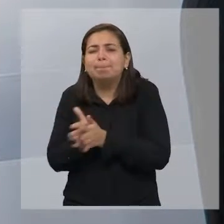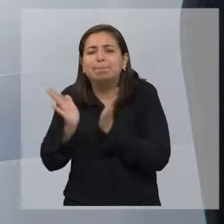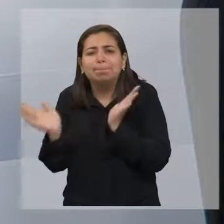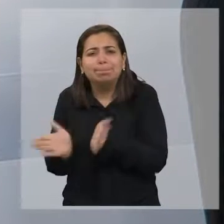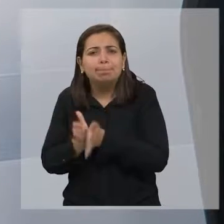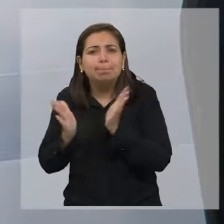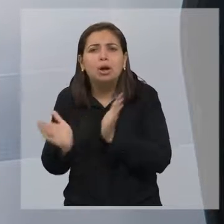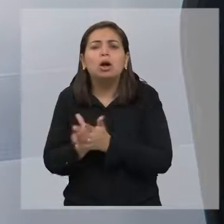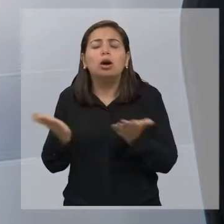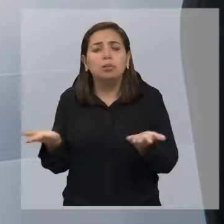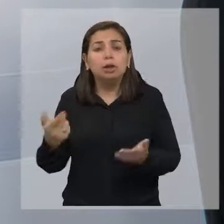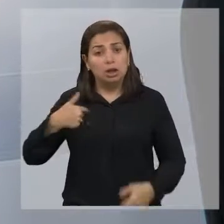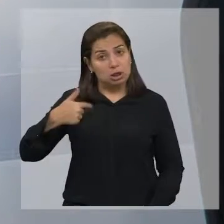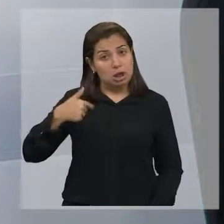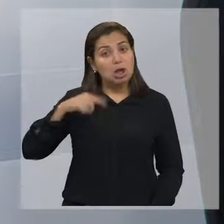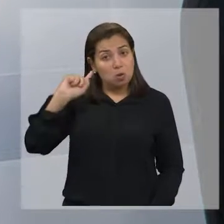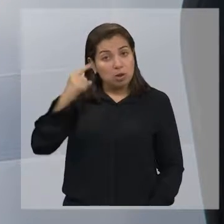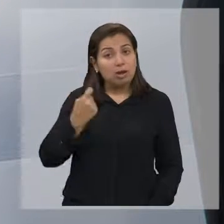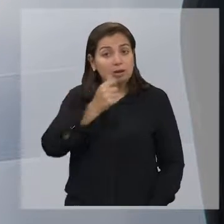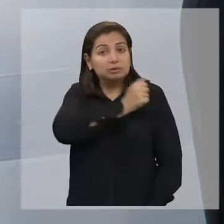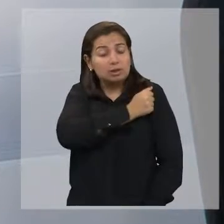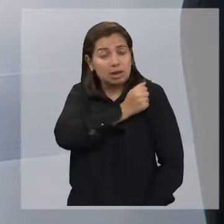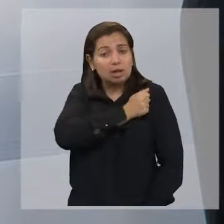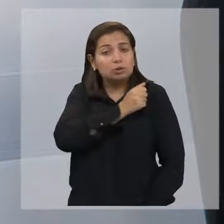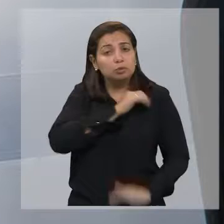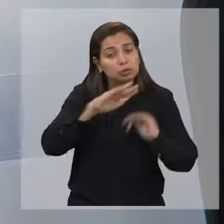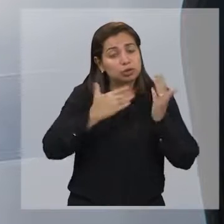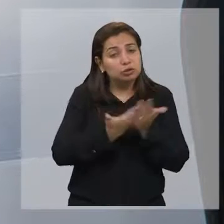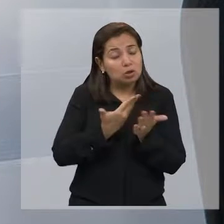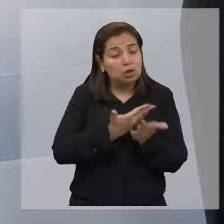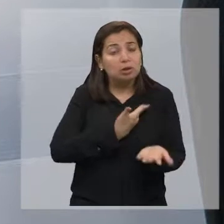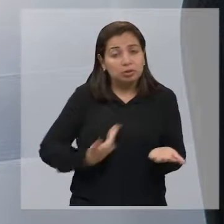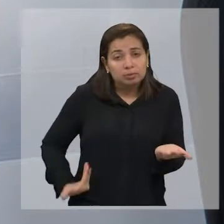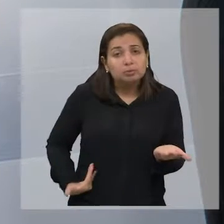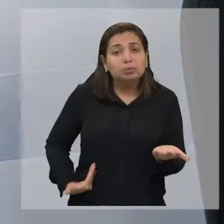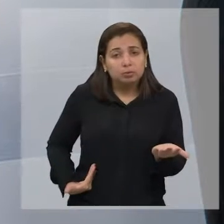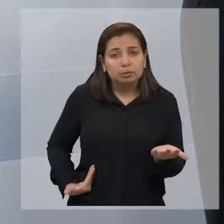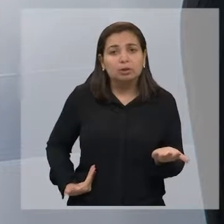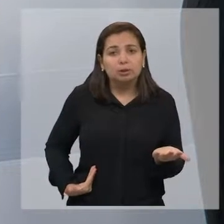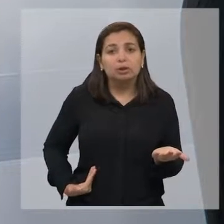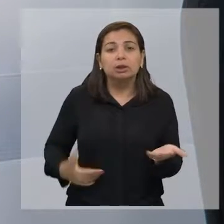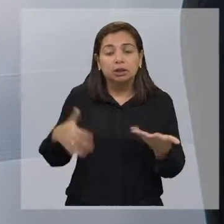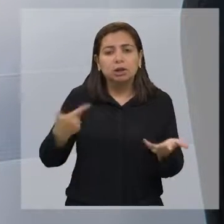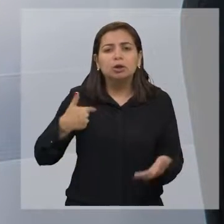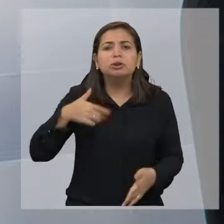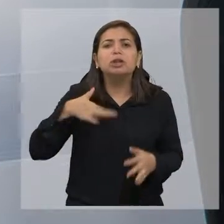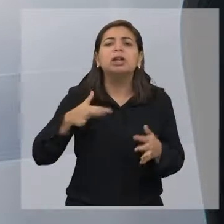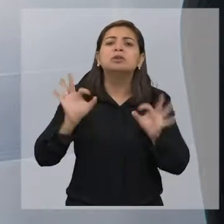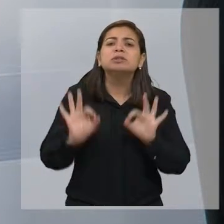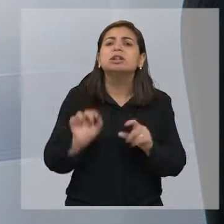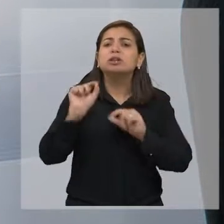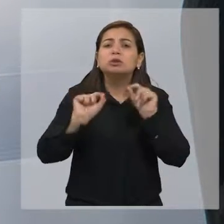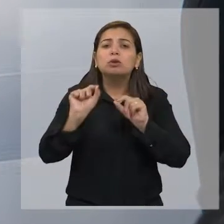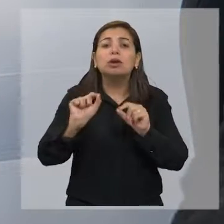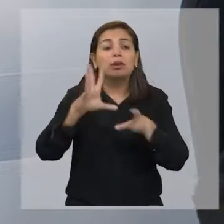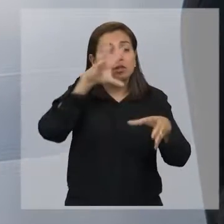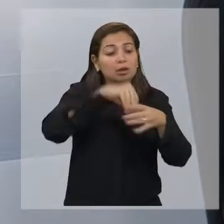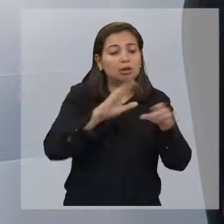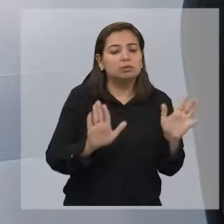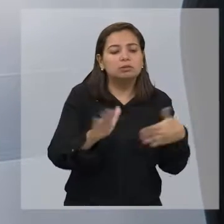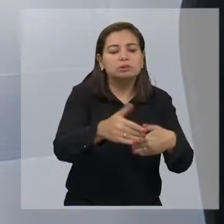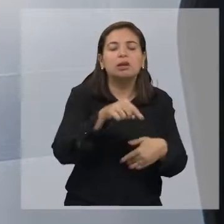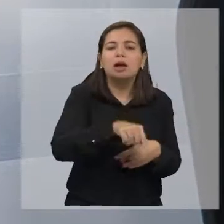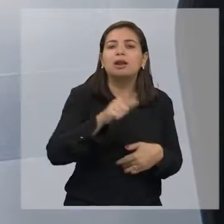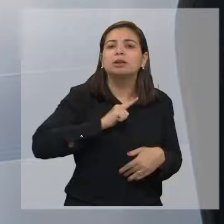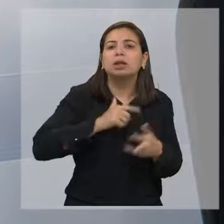como aluno da escola pública, como ex-aluno de escola pública, eu tenho certeza. É na sala de aula que há esperança. Eu